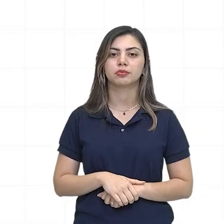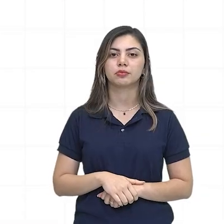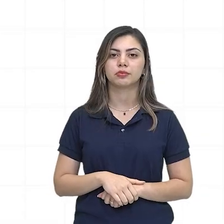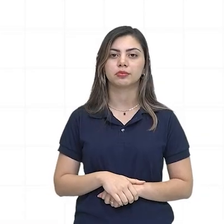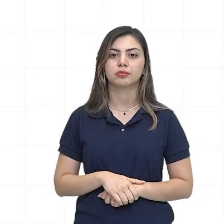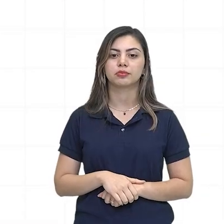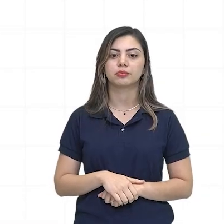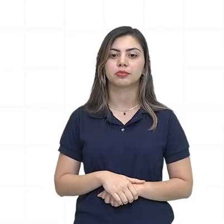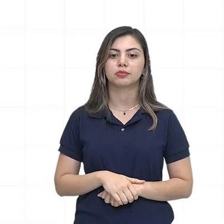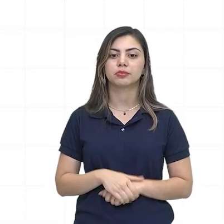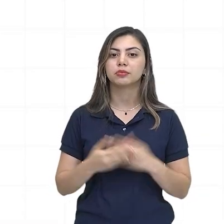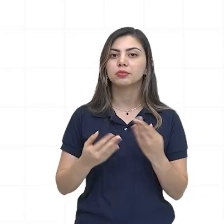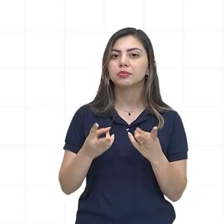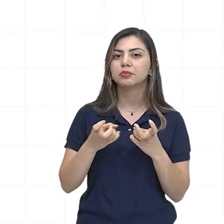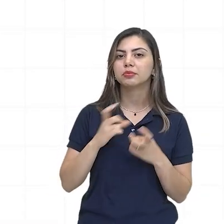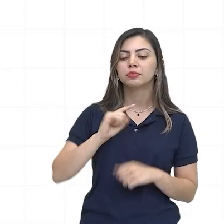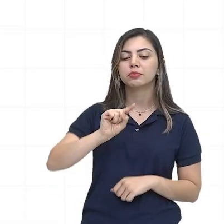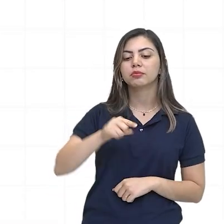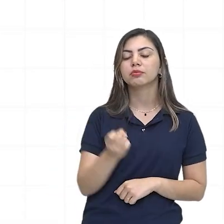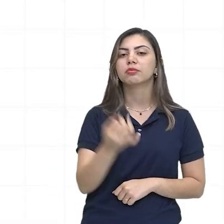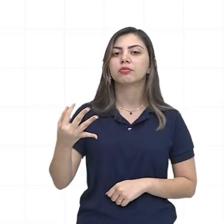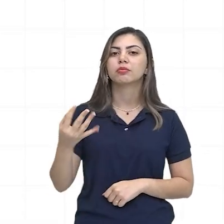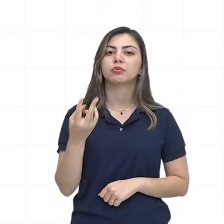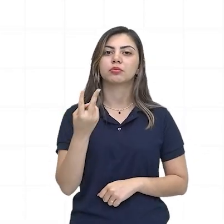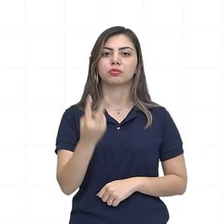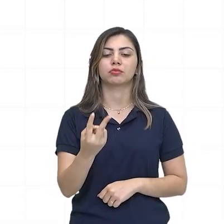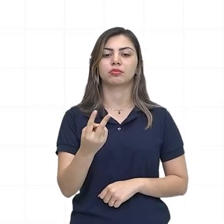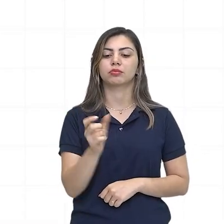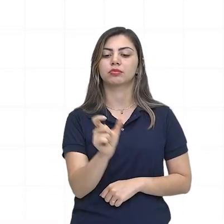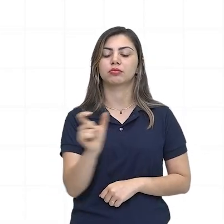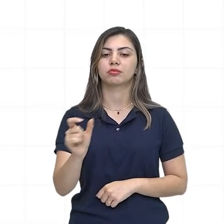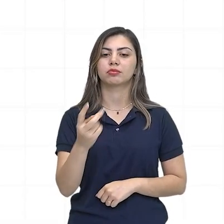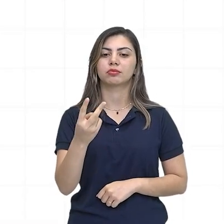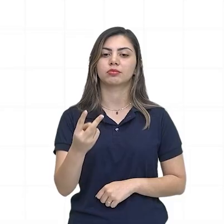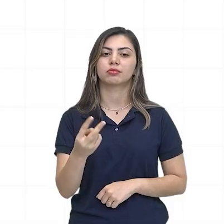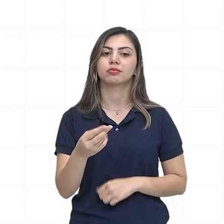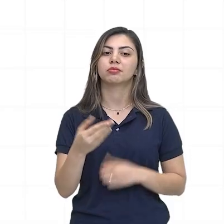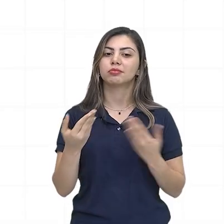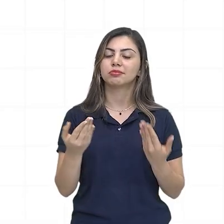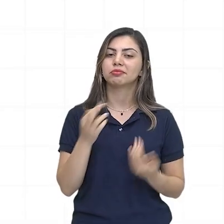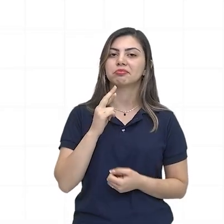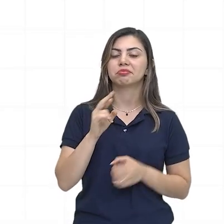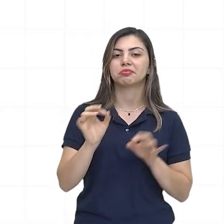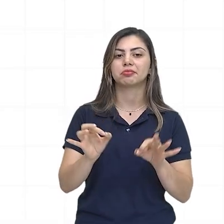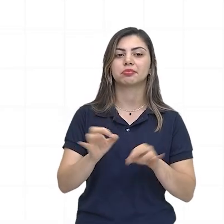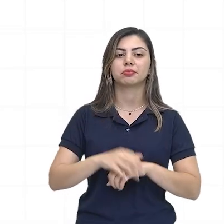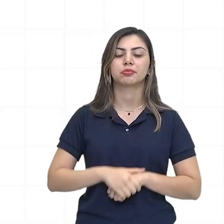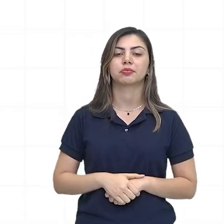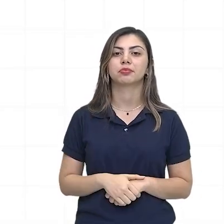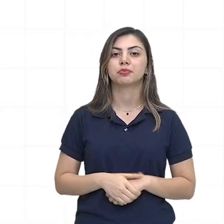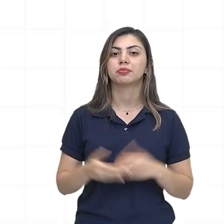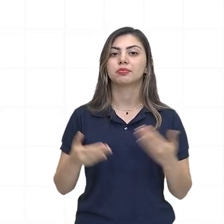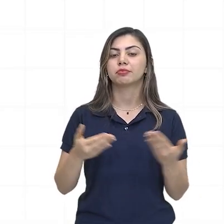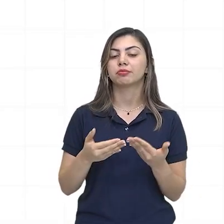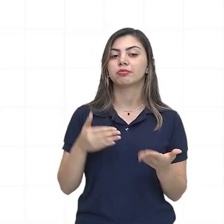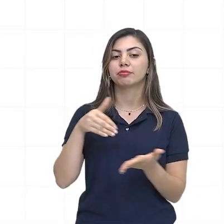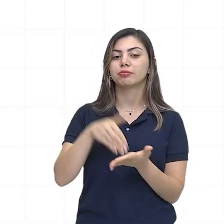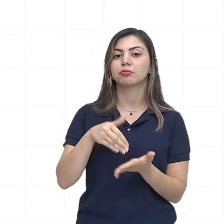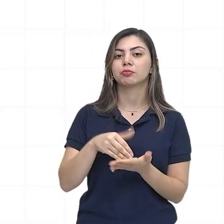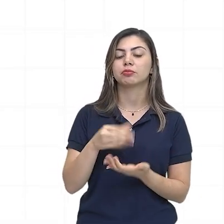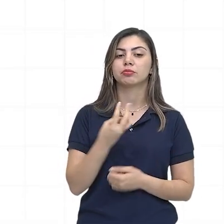2.361,96. 2 casas decimais, então confere aí o nosso resultado. E o nosso último